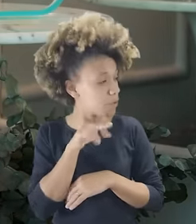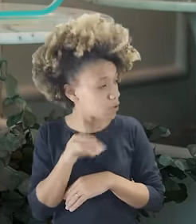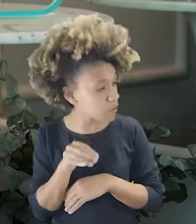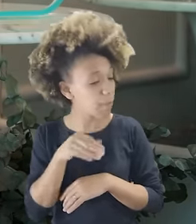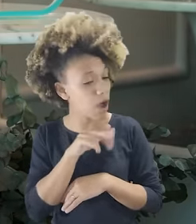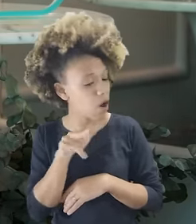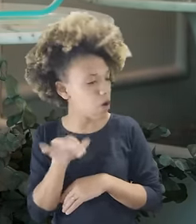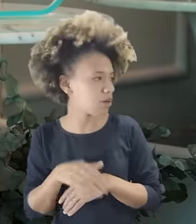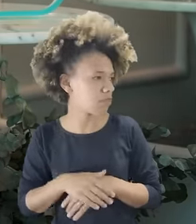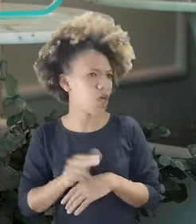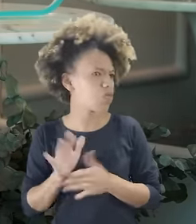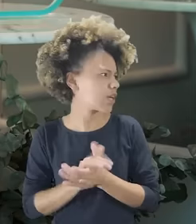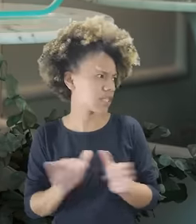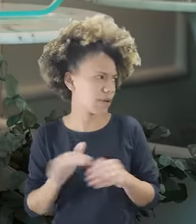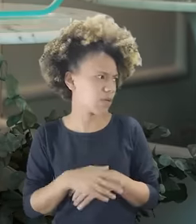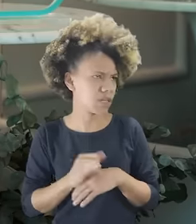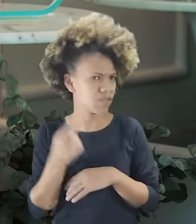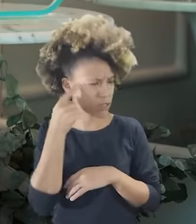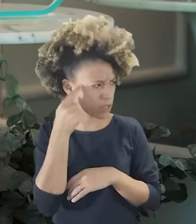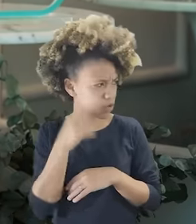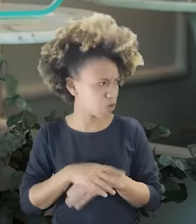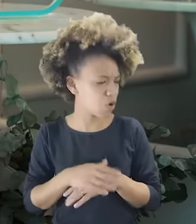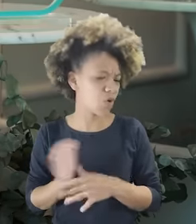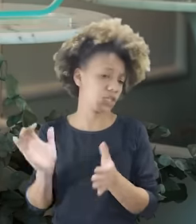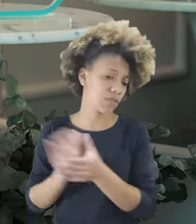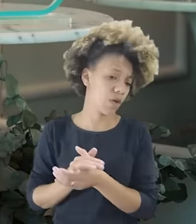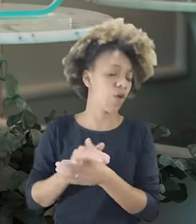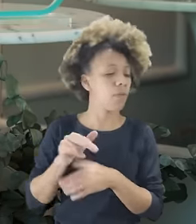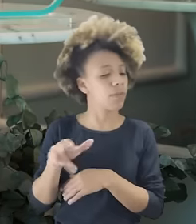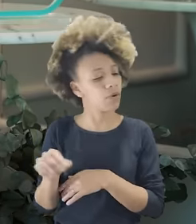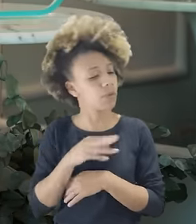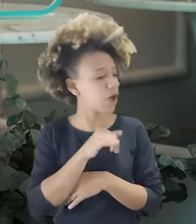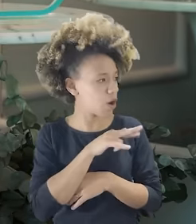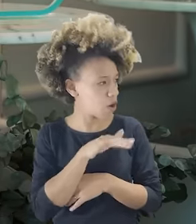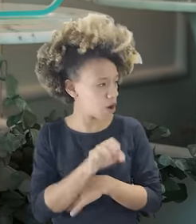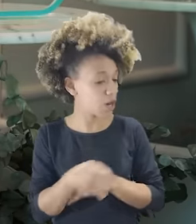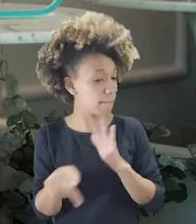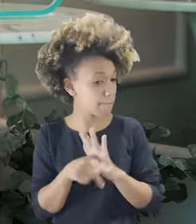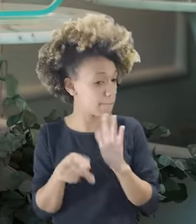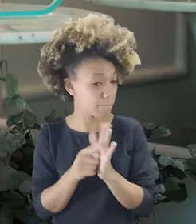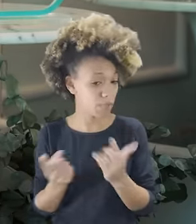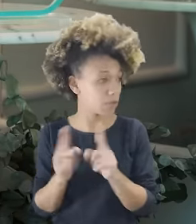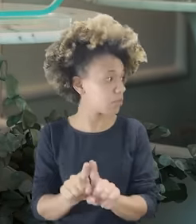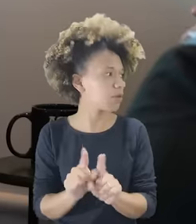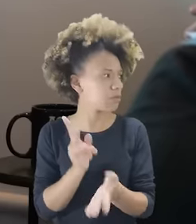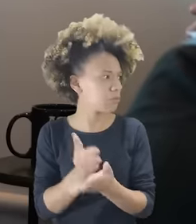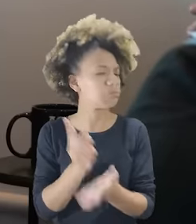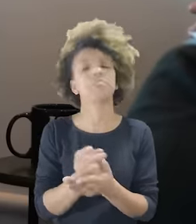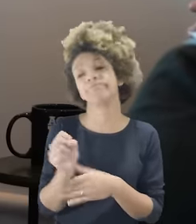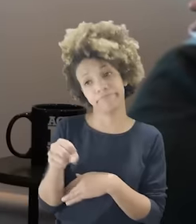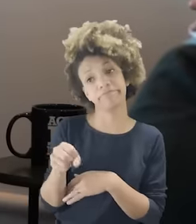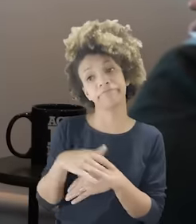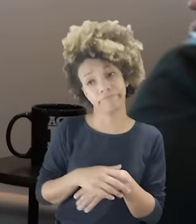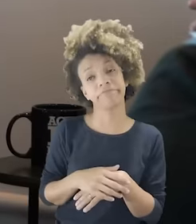Eu acho que o Bruno e Marrone Nunca Separou se você parava pessoal de casamentos do Bruno e Marrone a própria dupla consistente